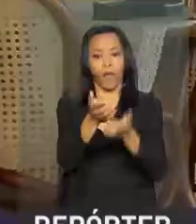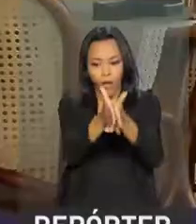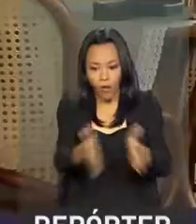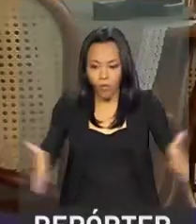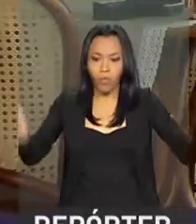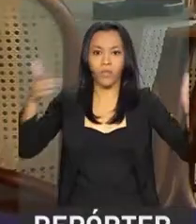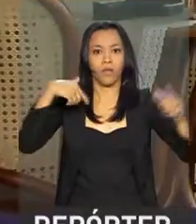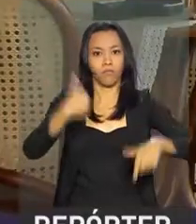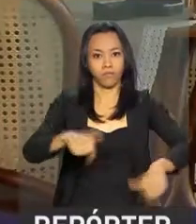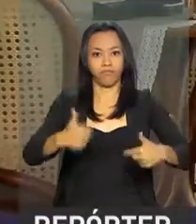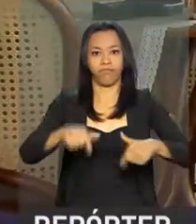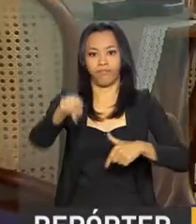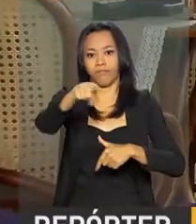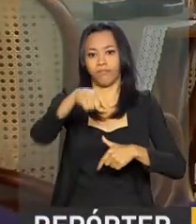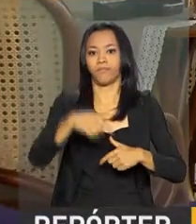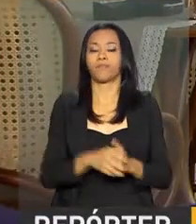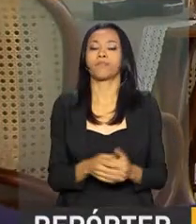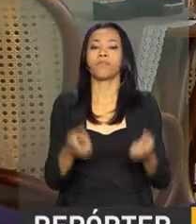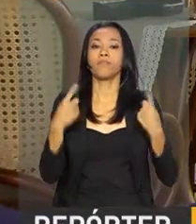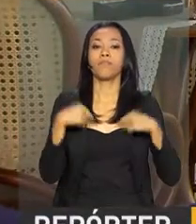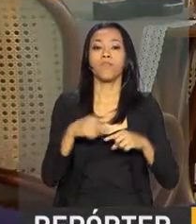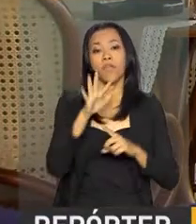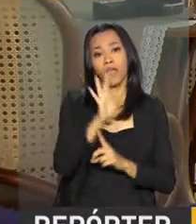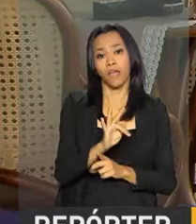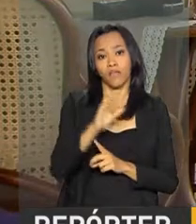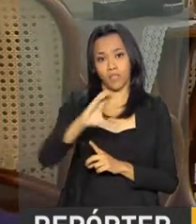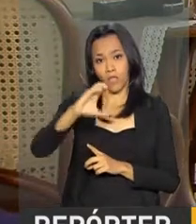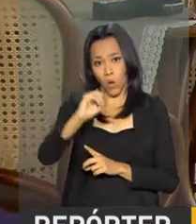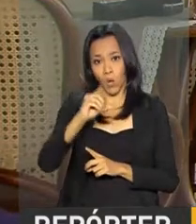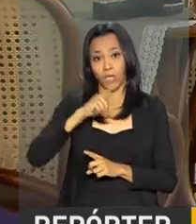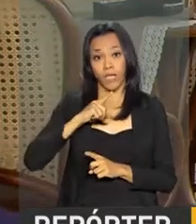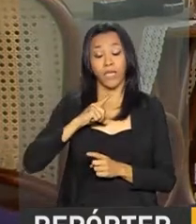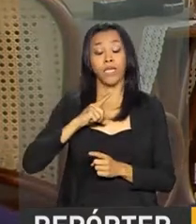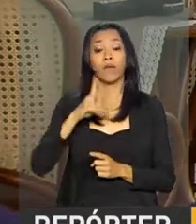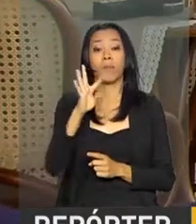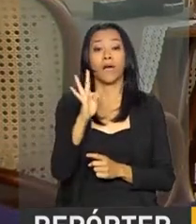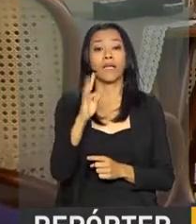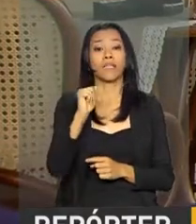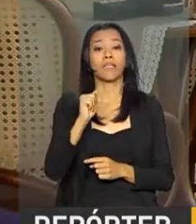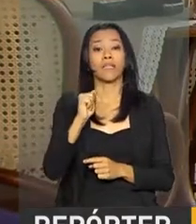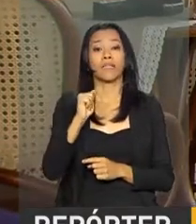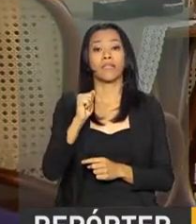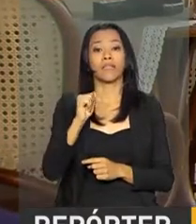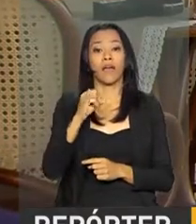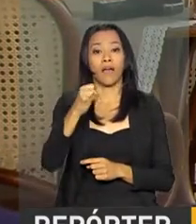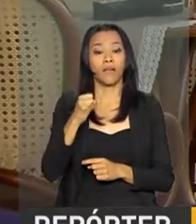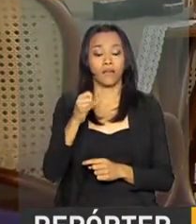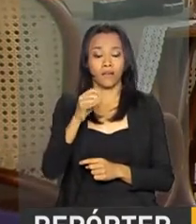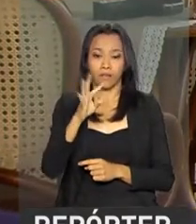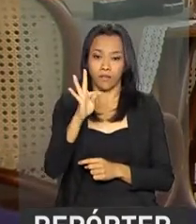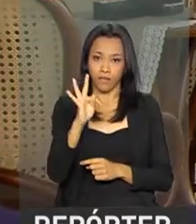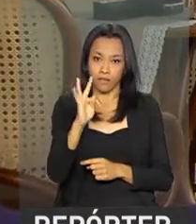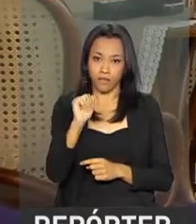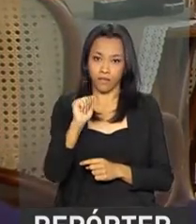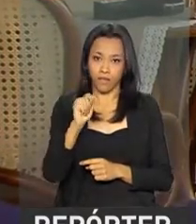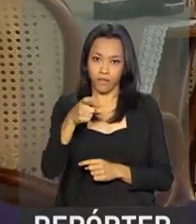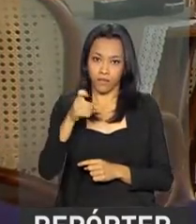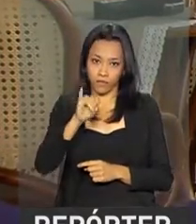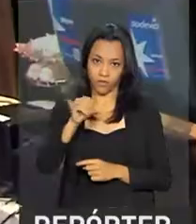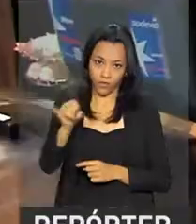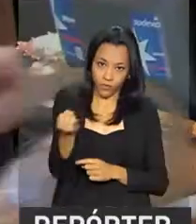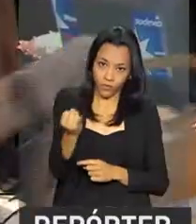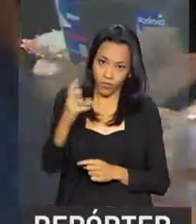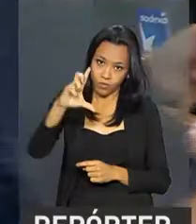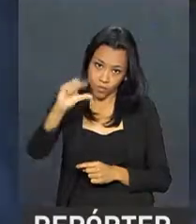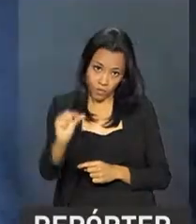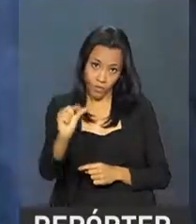é se é é tem uma taxa de juros né bem mais baixo do que do mercado é